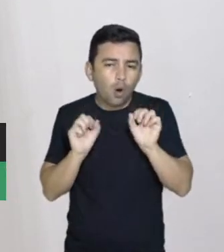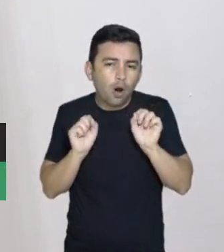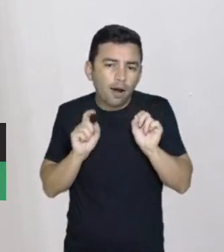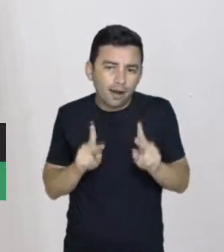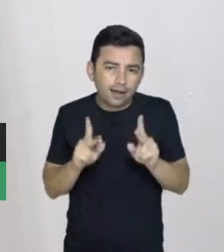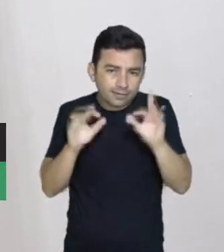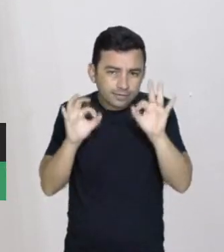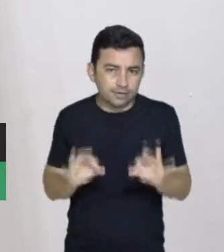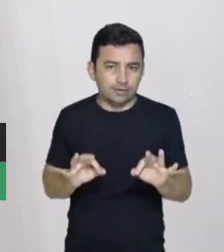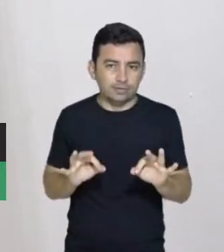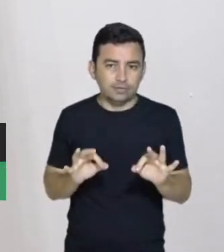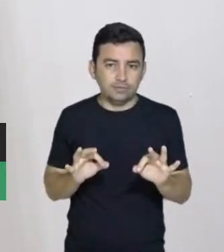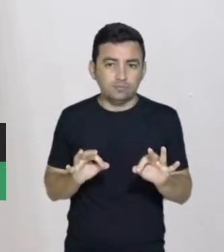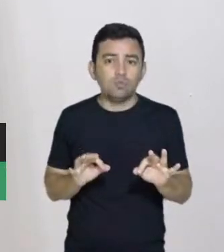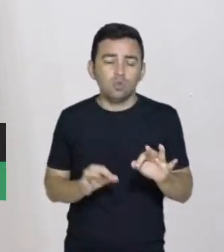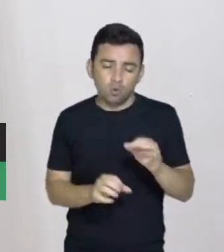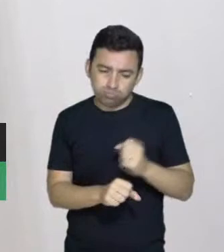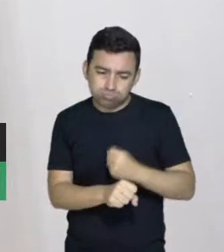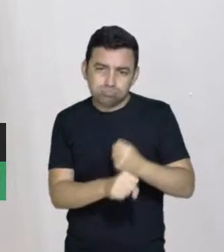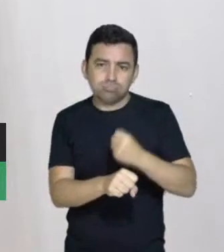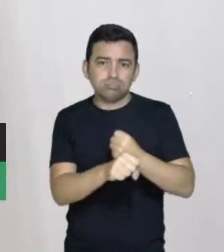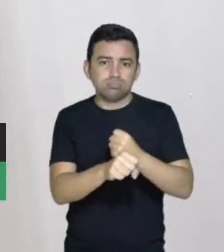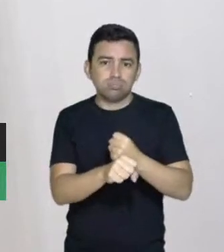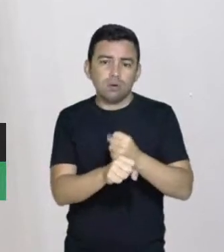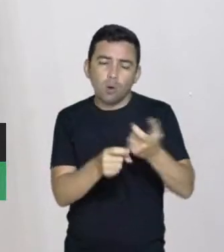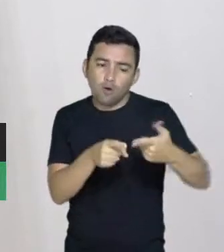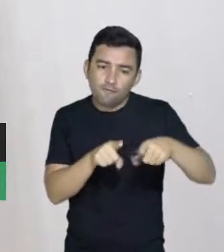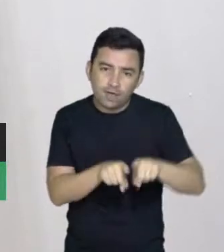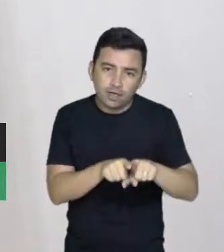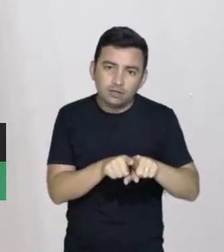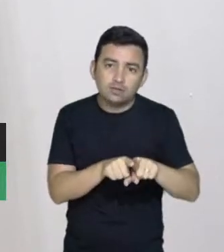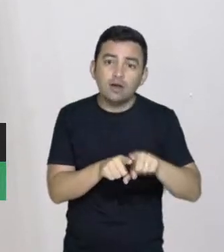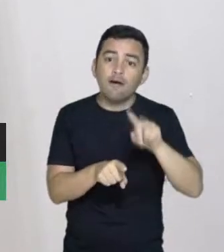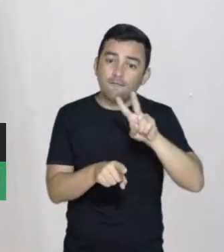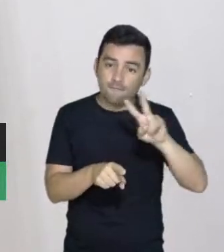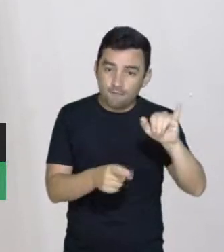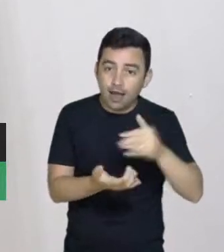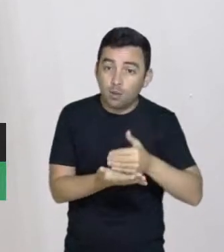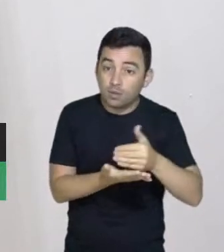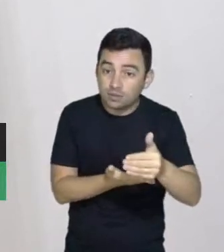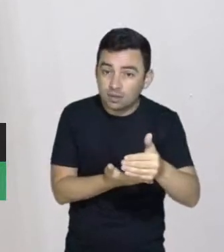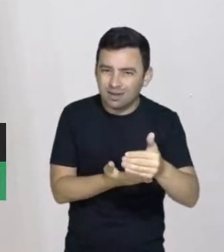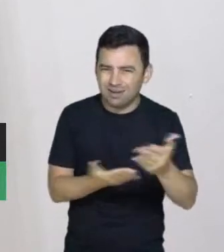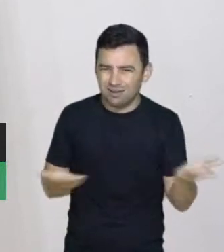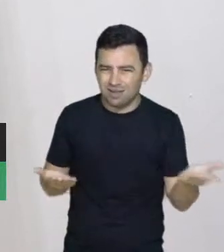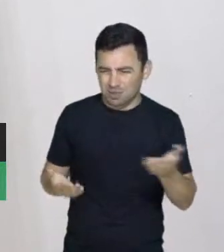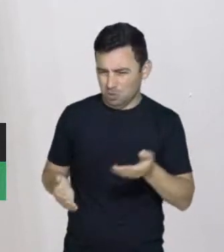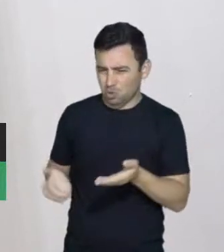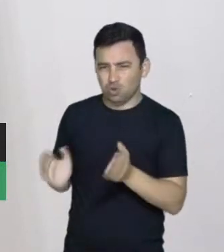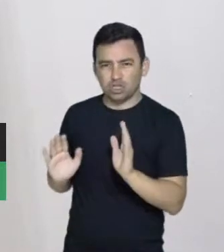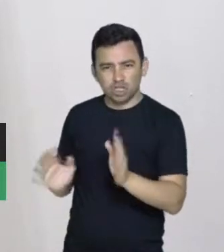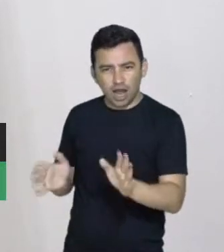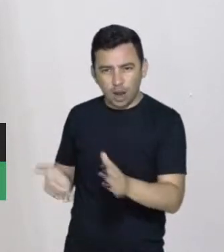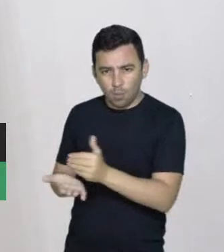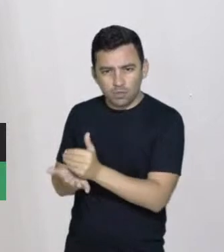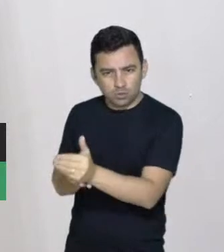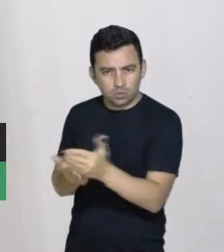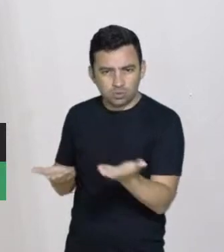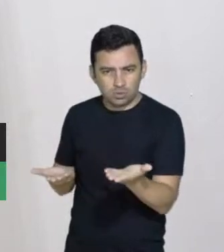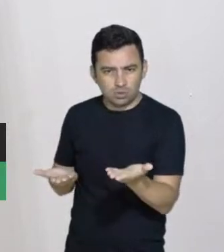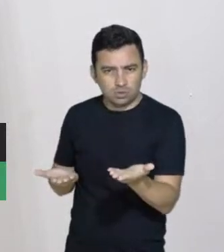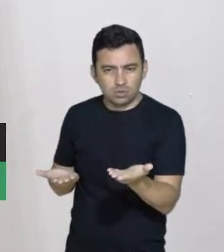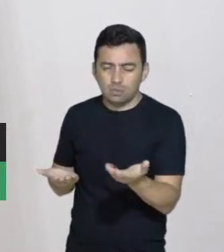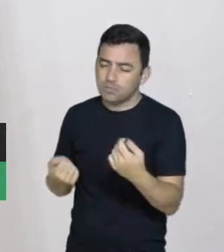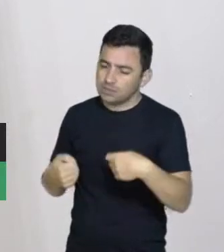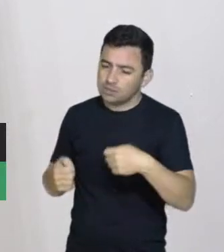possível para aquelas obras, para aqueles convênios, para aquelas transferências que estão por iniciar. Agora, as que já iniciaram, essas precisam ter um tratamento